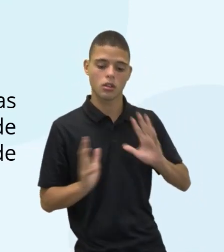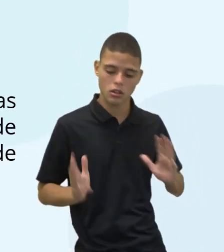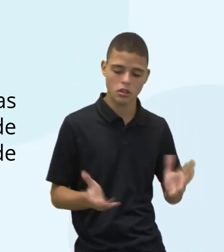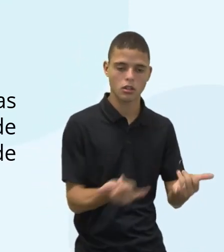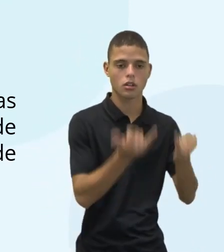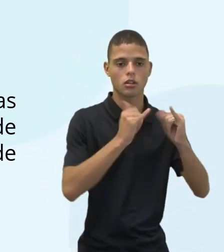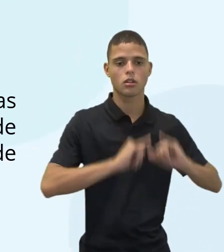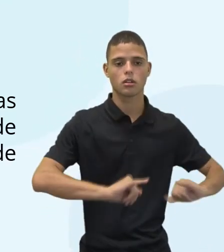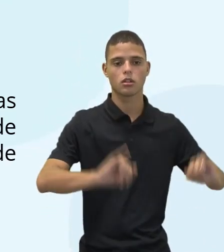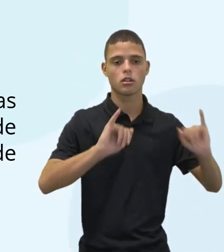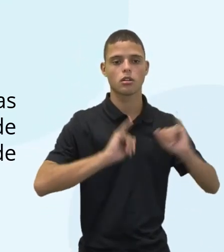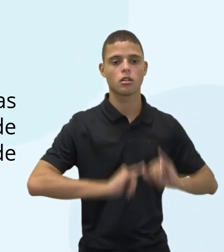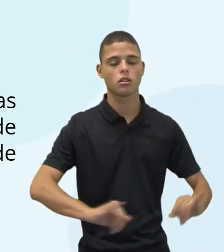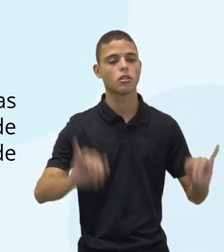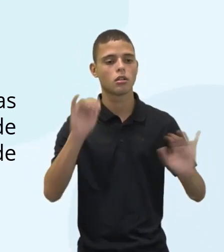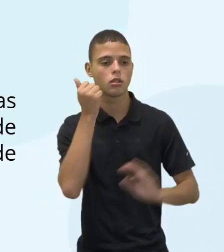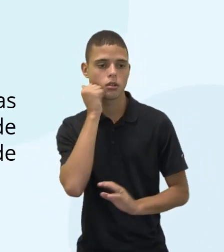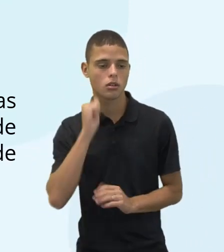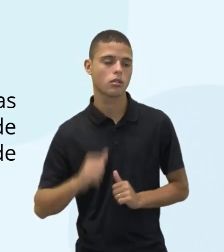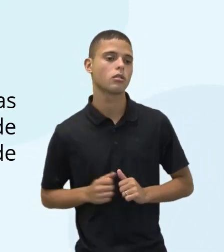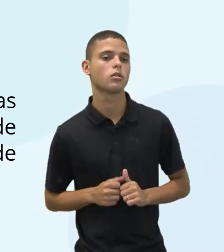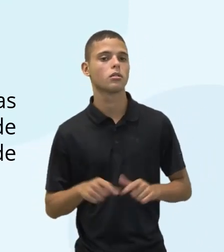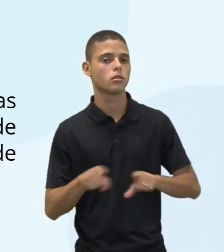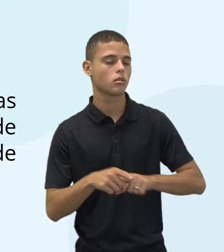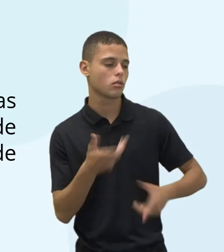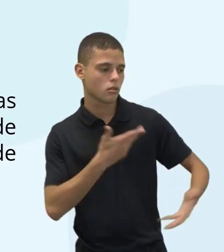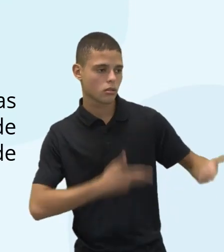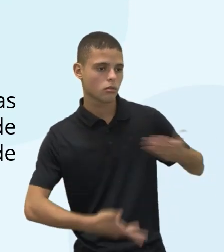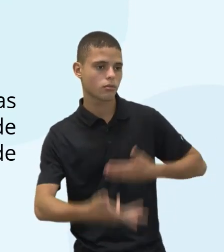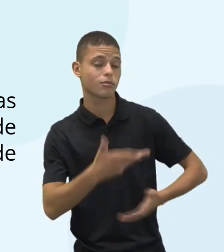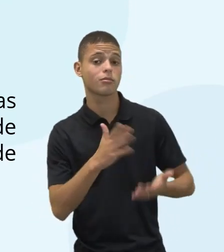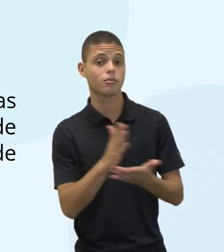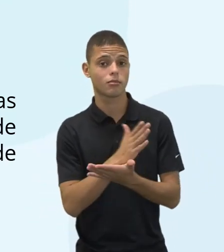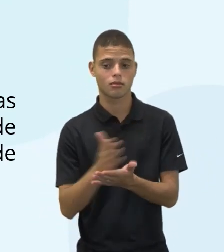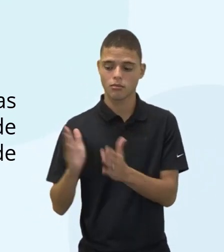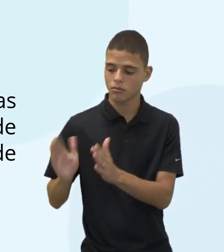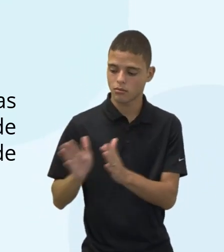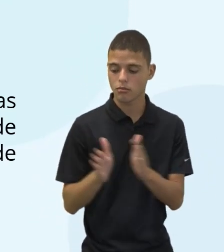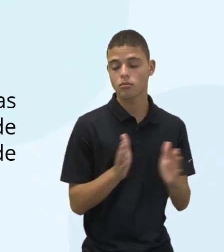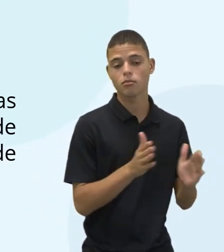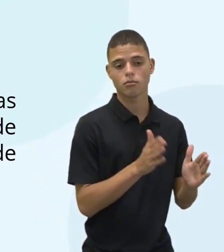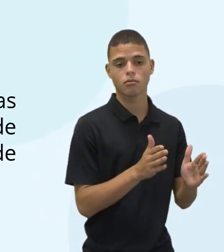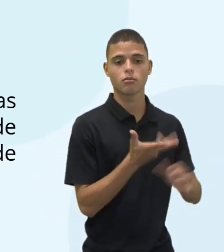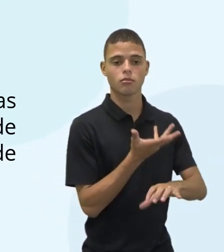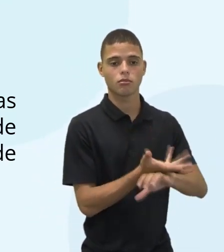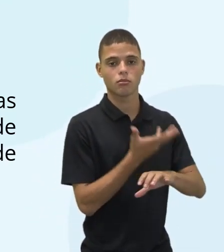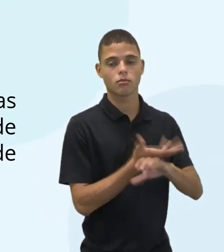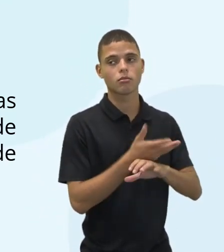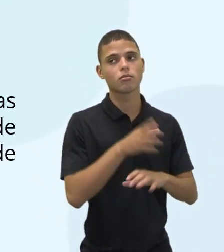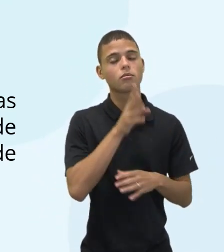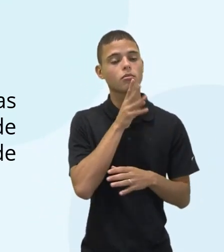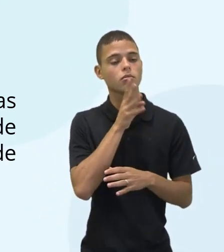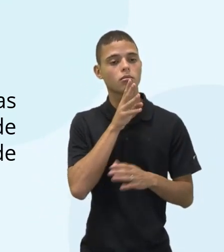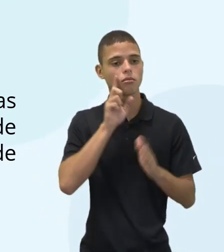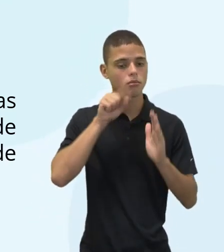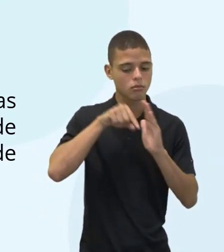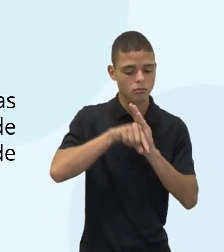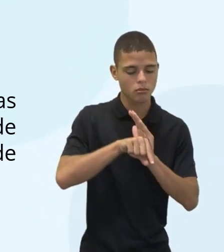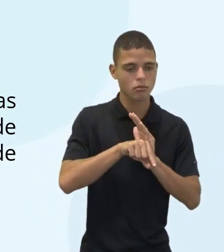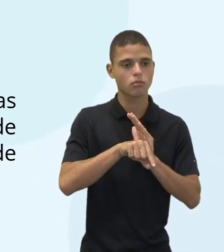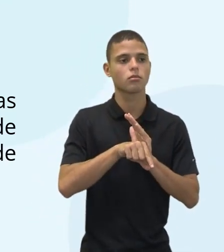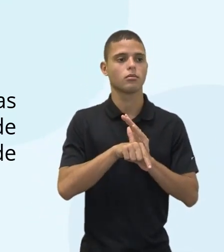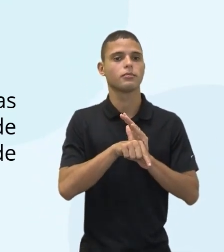mídia, site, artigo científico, articulando as etapas e áreas do conhecimento e aprofundando as aprendizagens do ensino